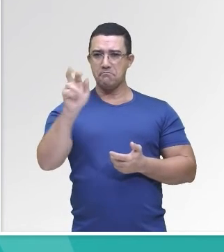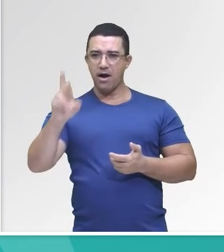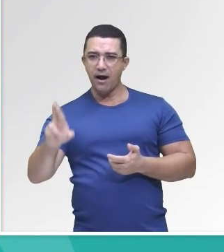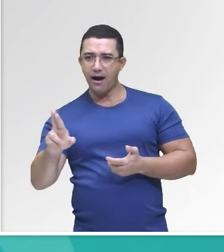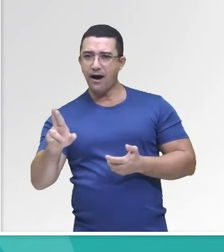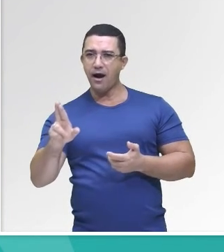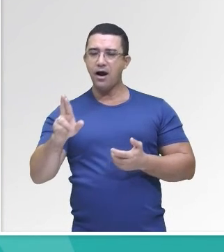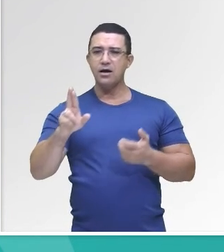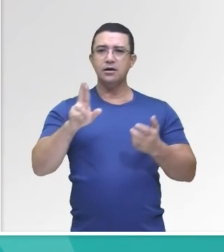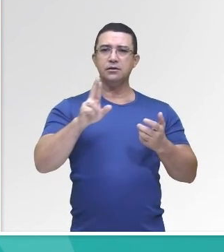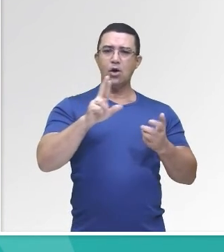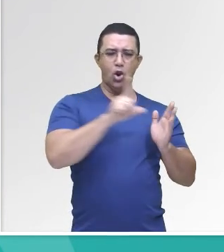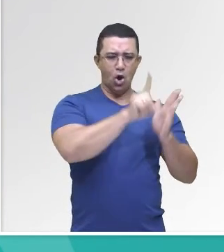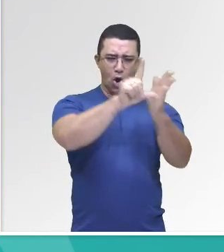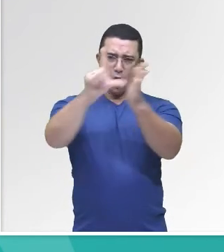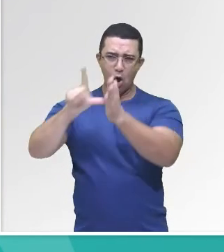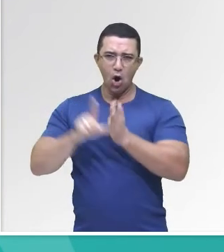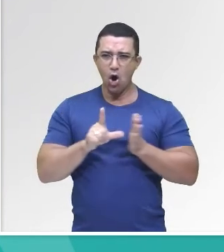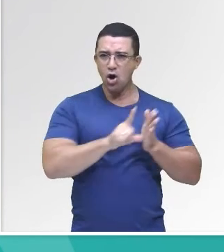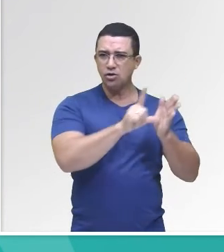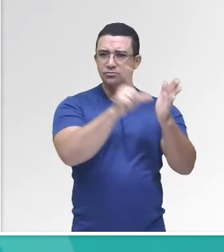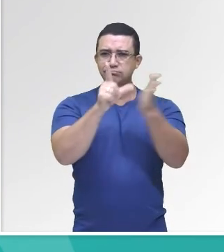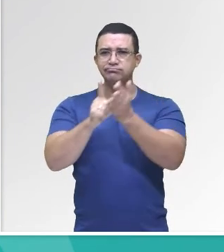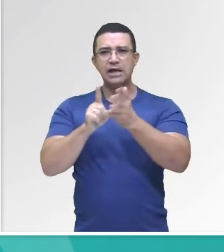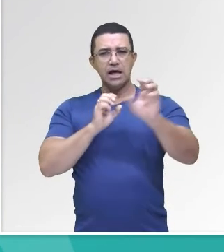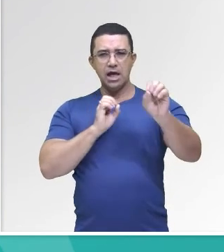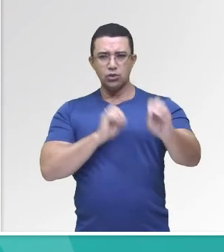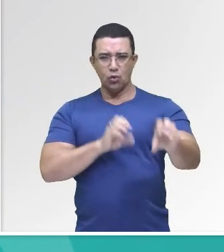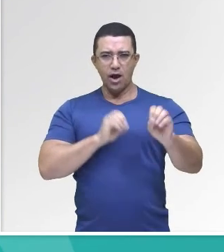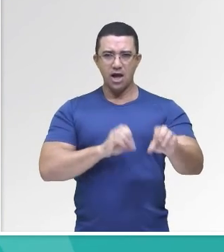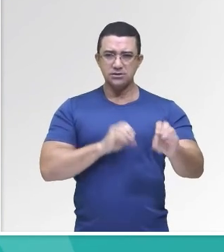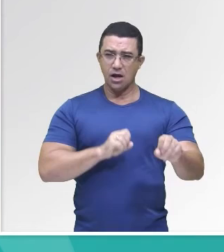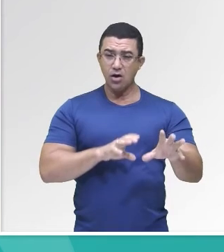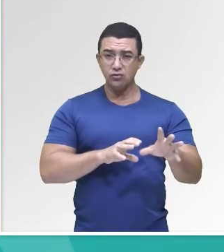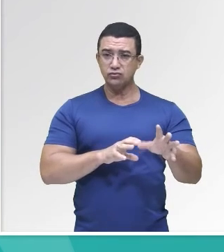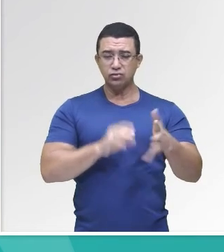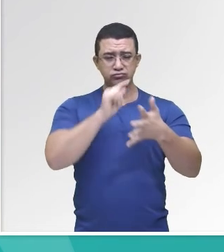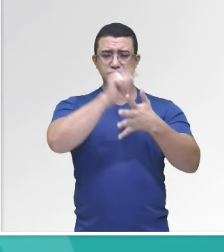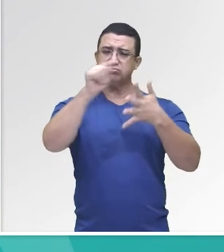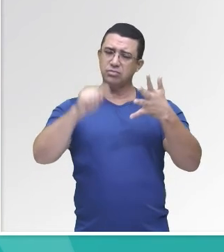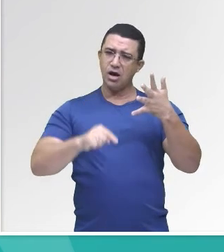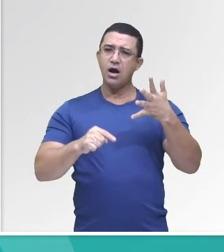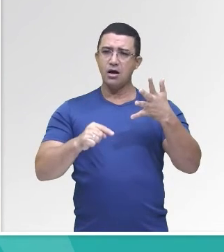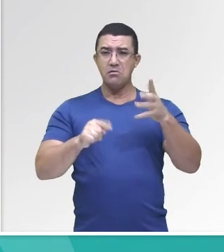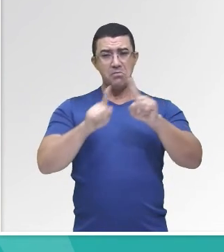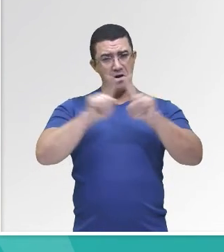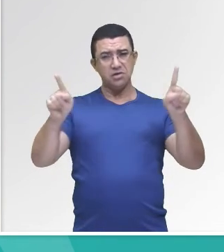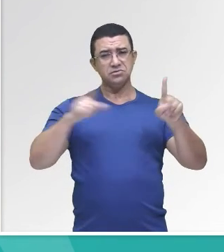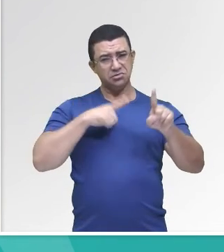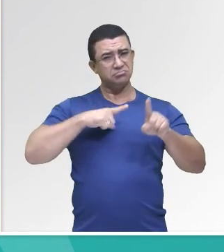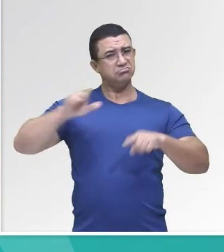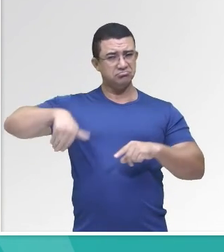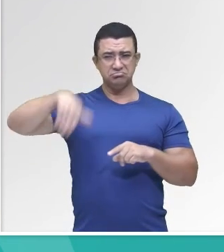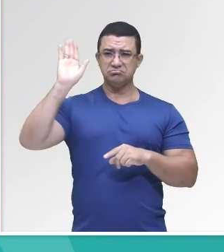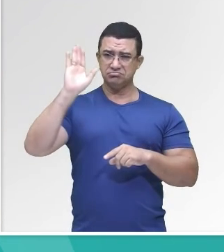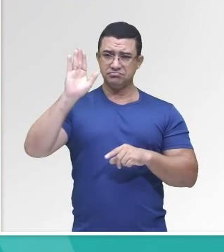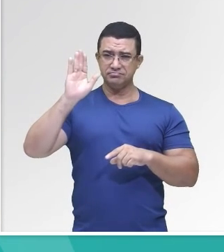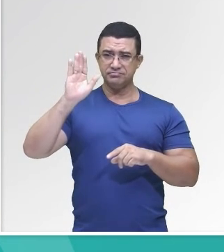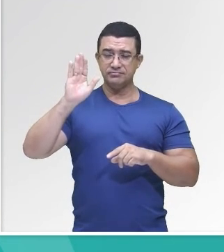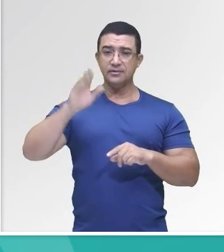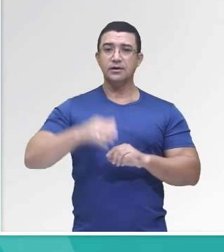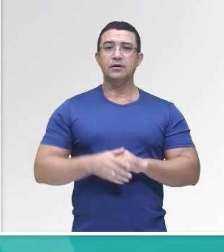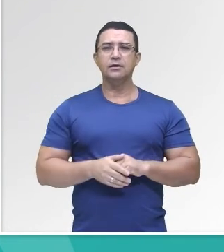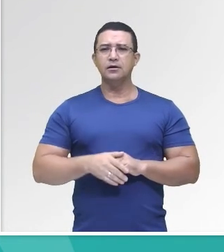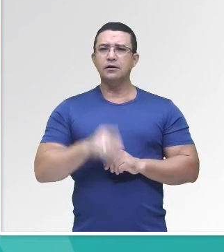comércio local e educação. Ele só deu alguns, mas aí a gente sabe que tem muitos. Então, você observou que